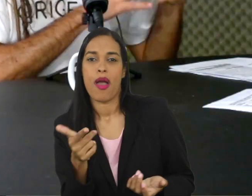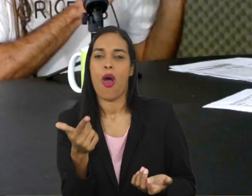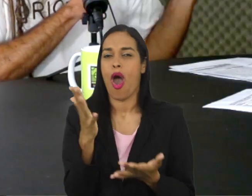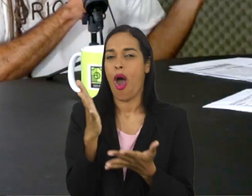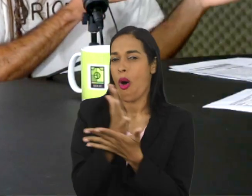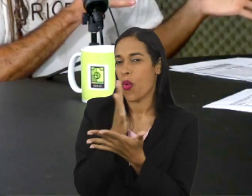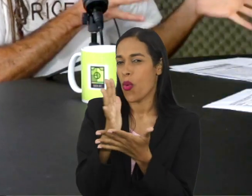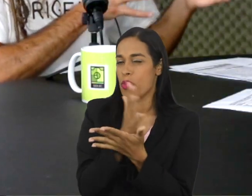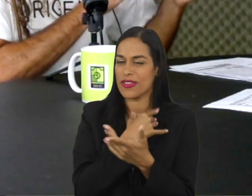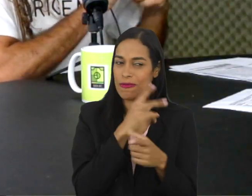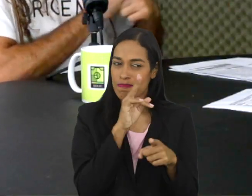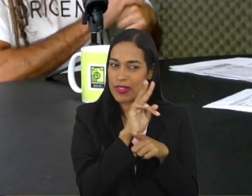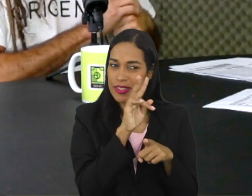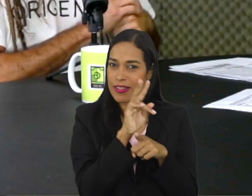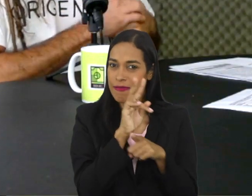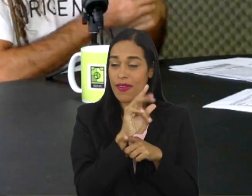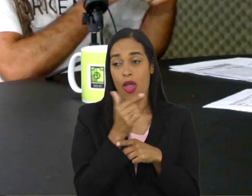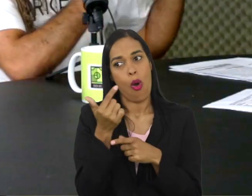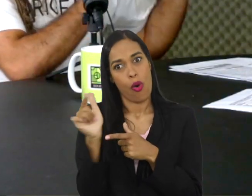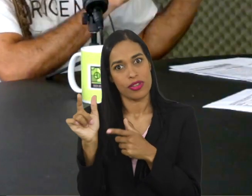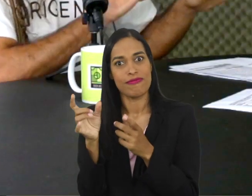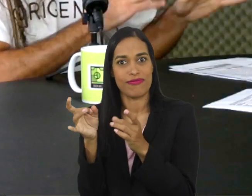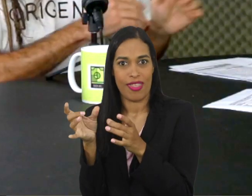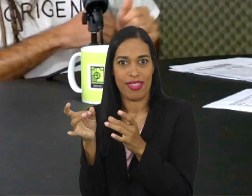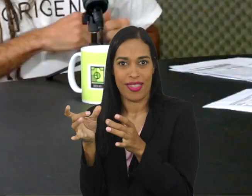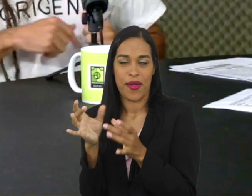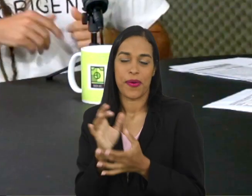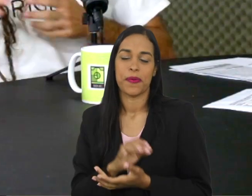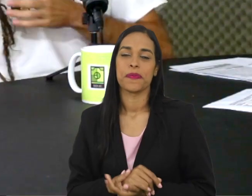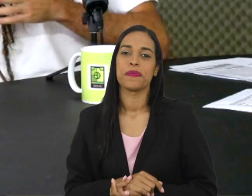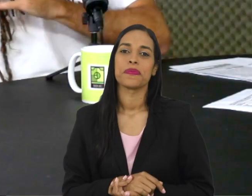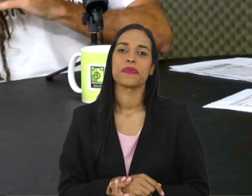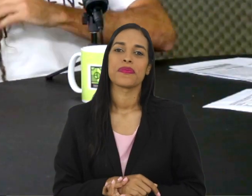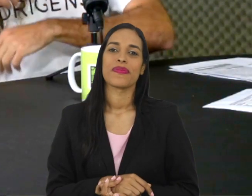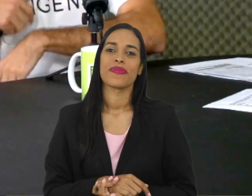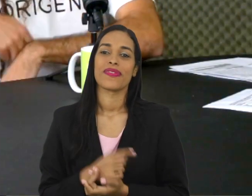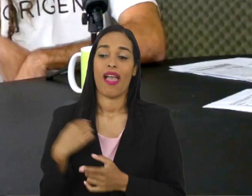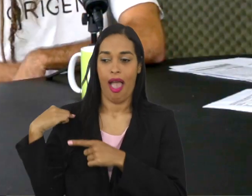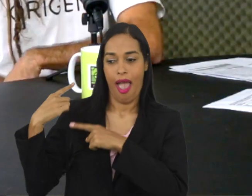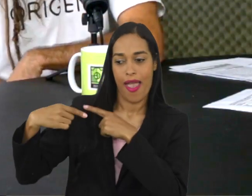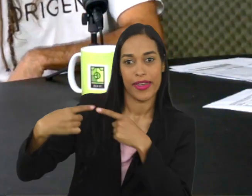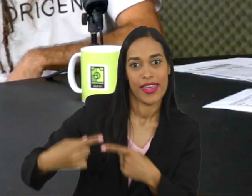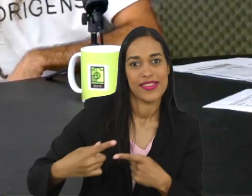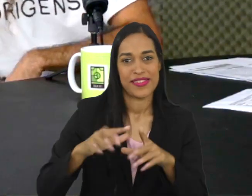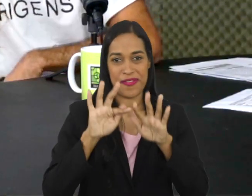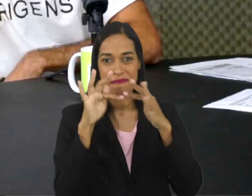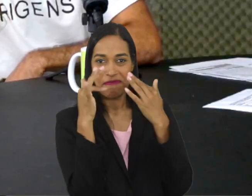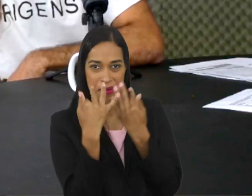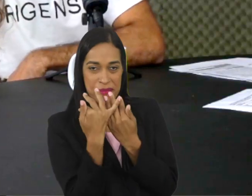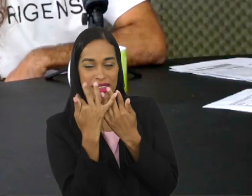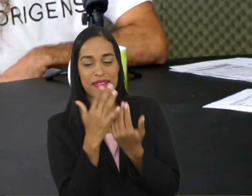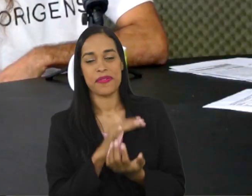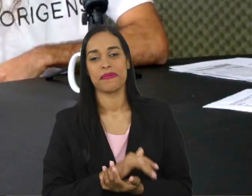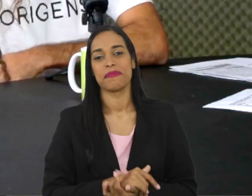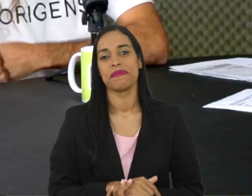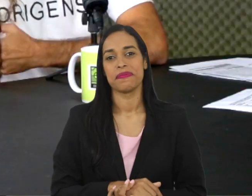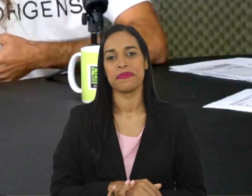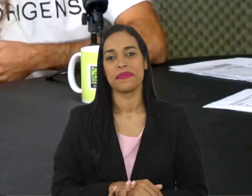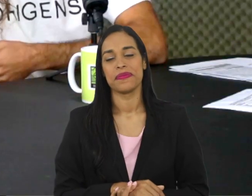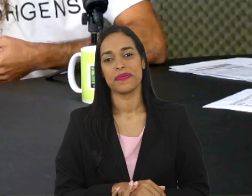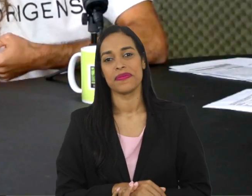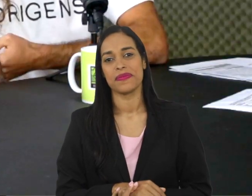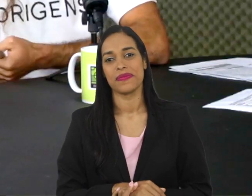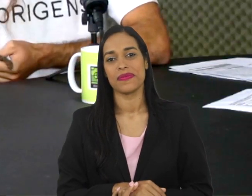alfaias das 10 que ele tinha, eu preservei algumas, as outras vendendo. E aí Negócios de família, né? Então, mas